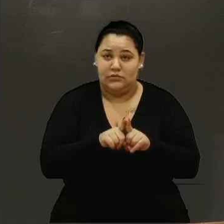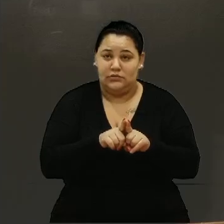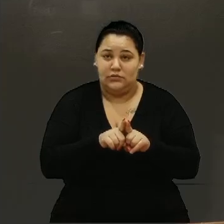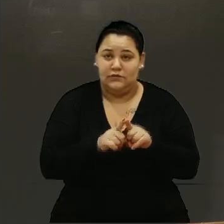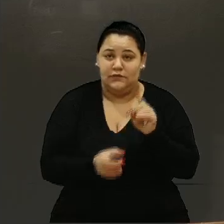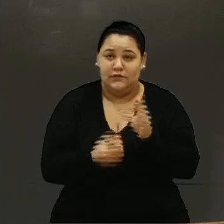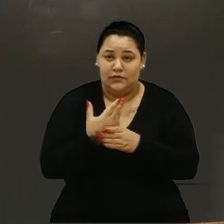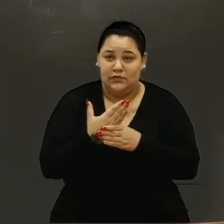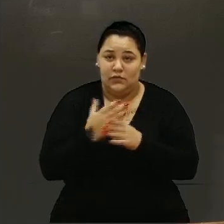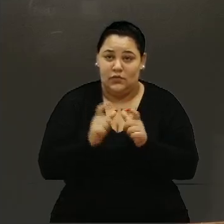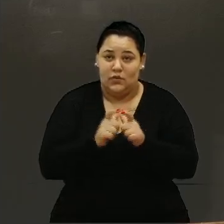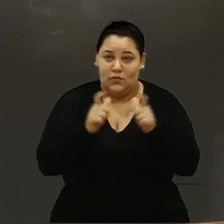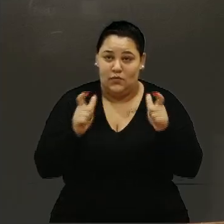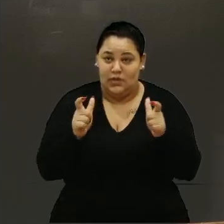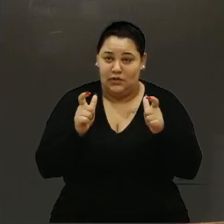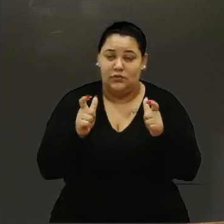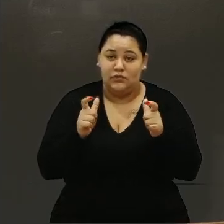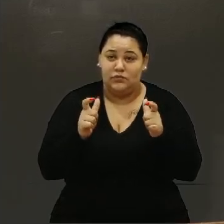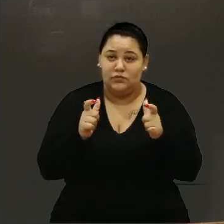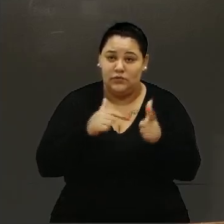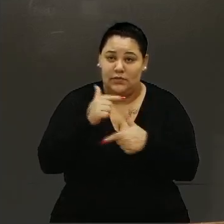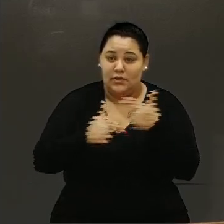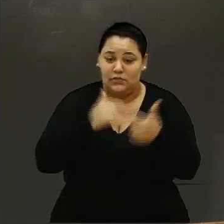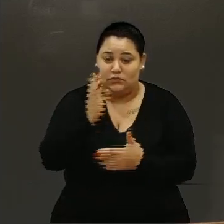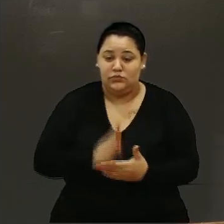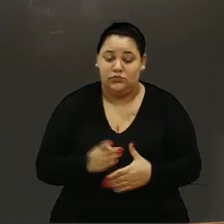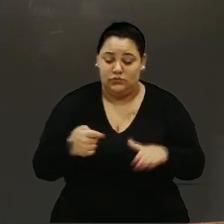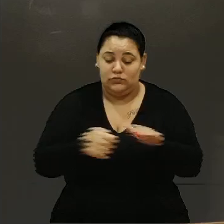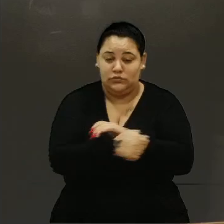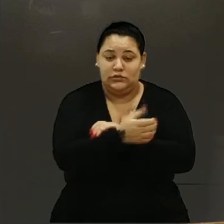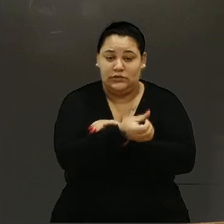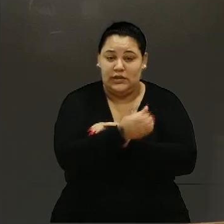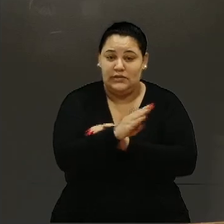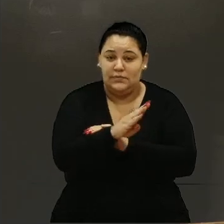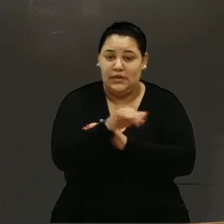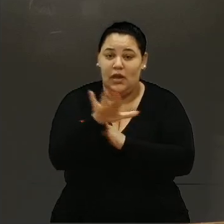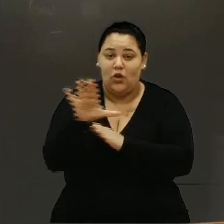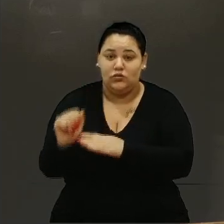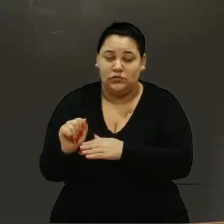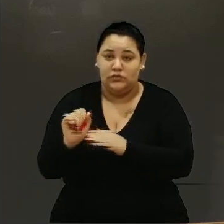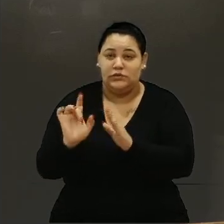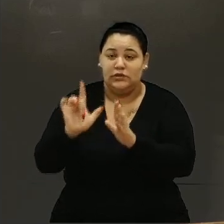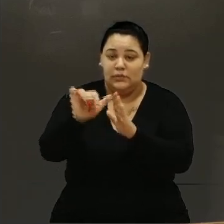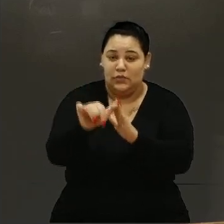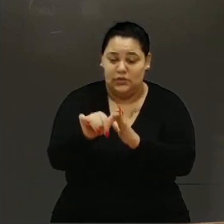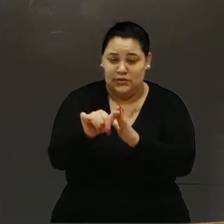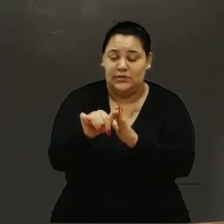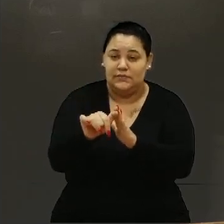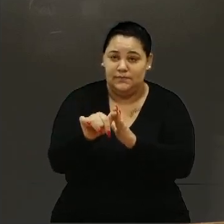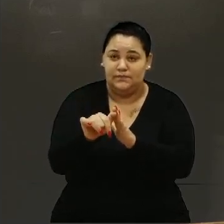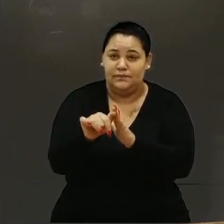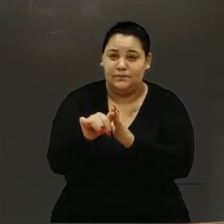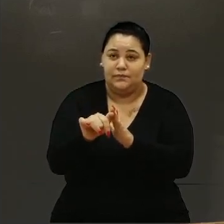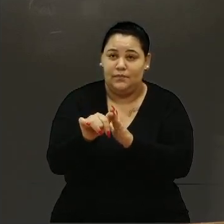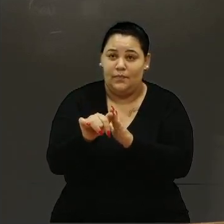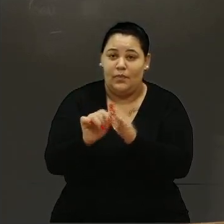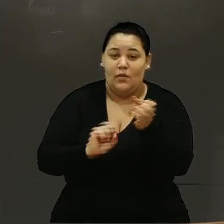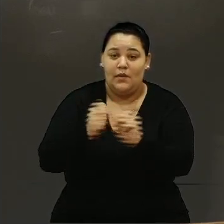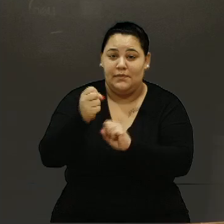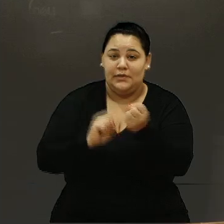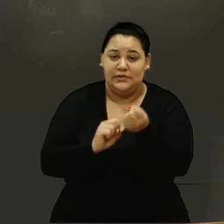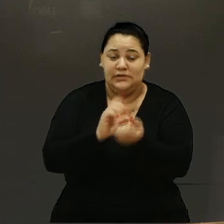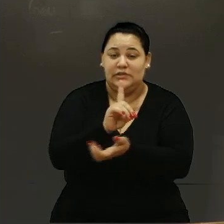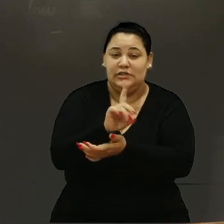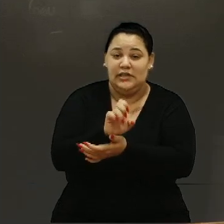promoverá uma expansão de suas operações do Brasil com investimento de 6 bilhões. Posteriormente, uma plataforma de delivery